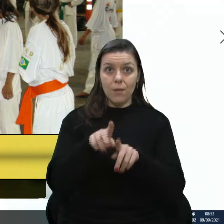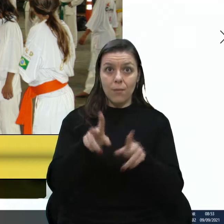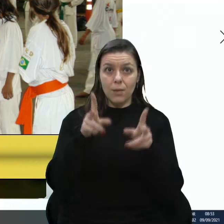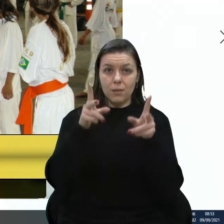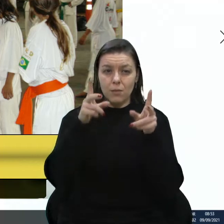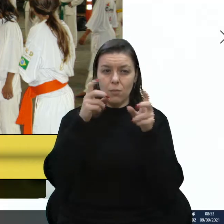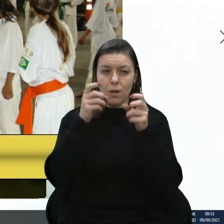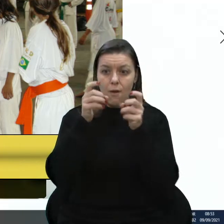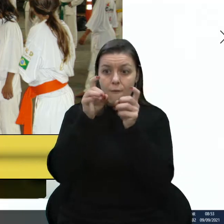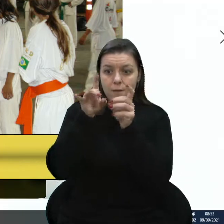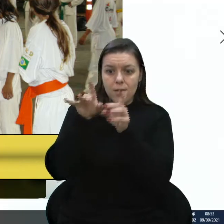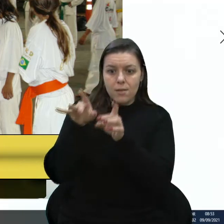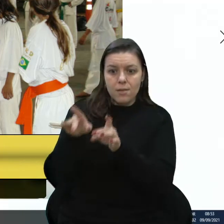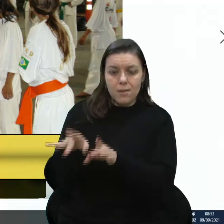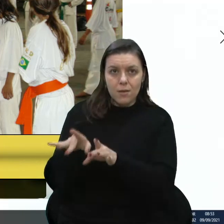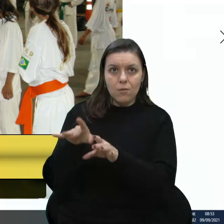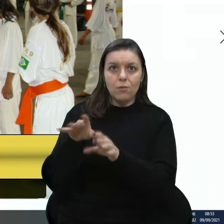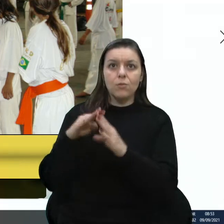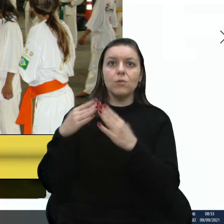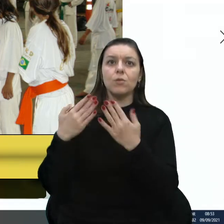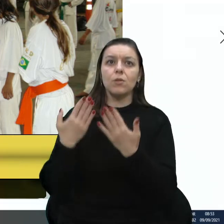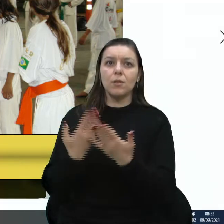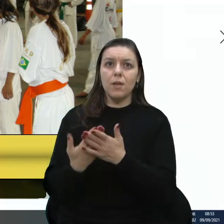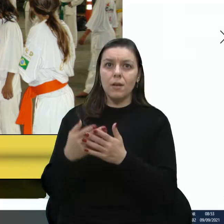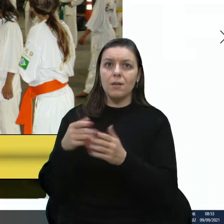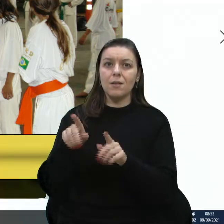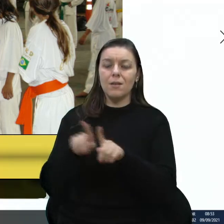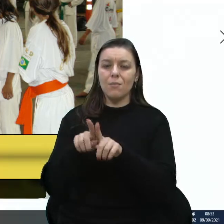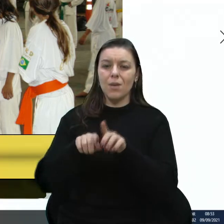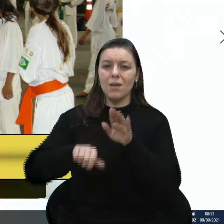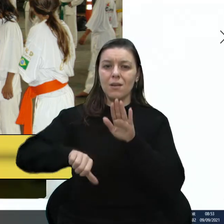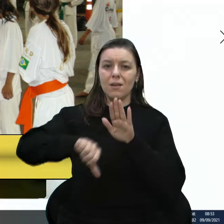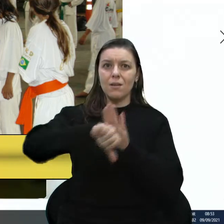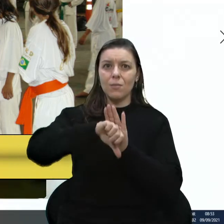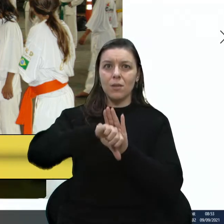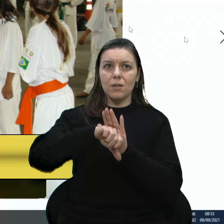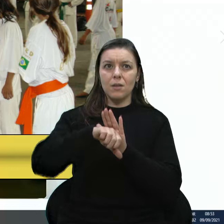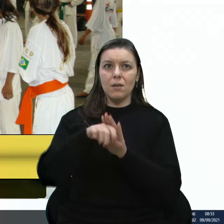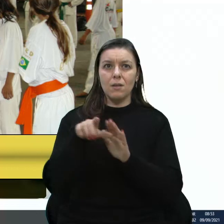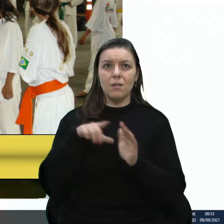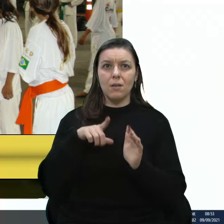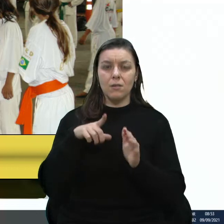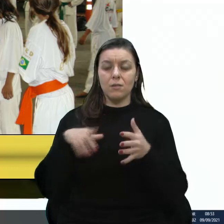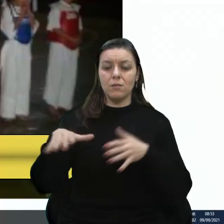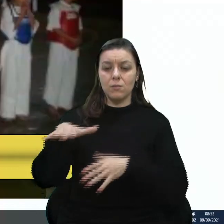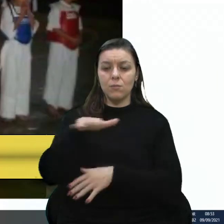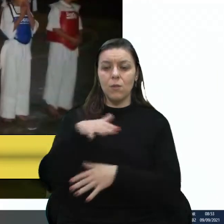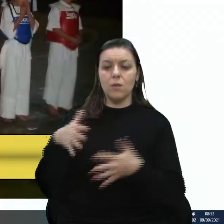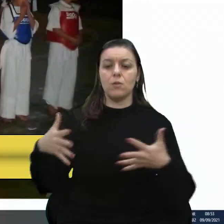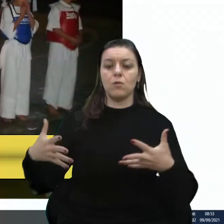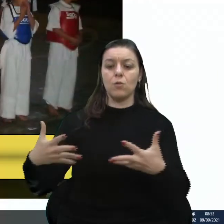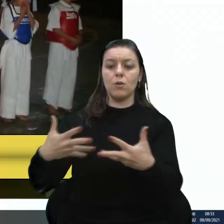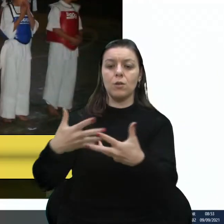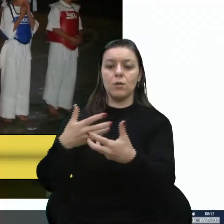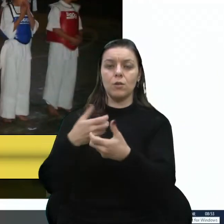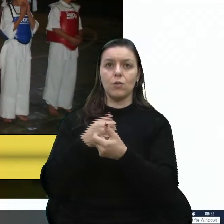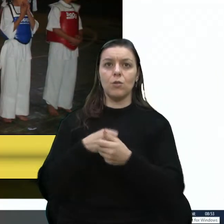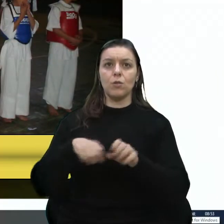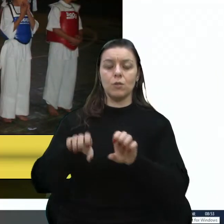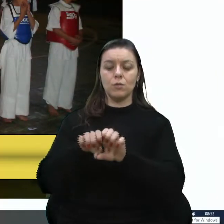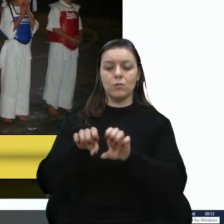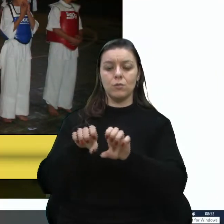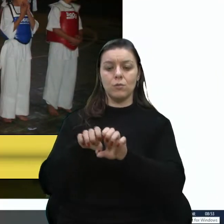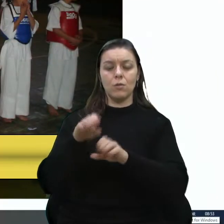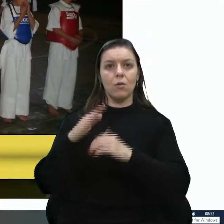evasão escolar e a criminalidade. Sabemos o quanto um espaço acolhedor, construído e pensado para